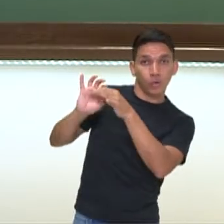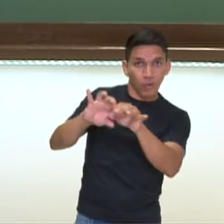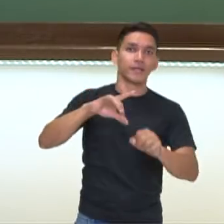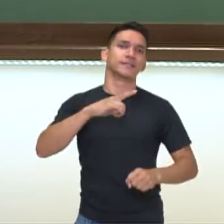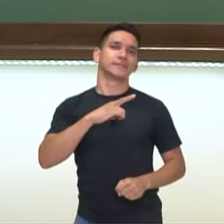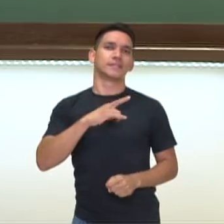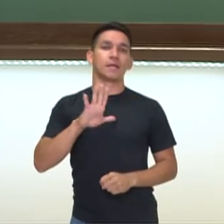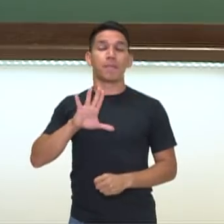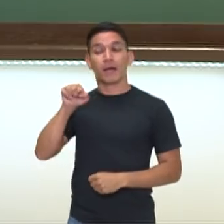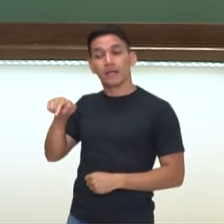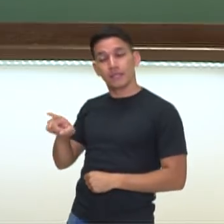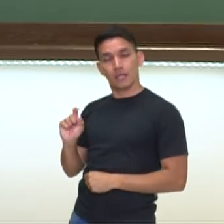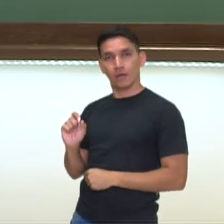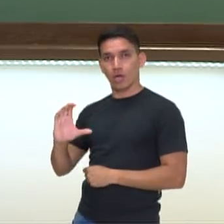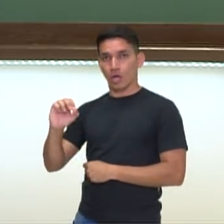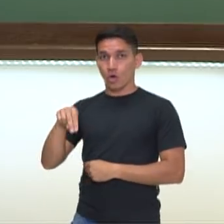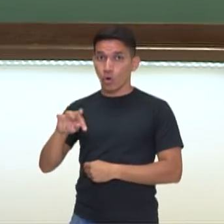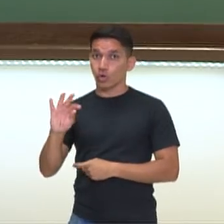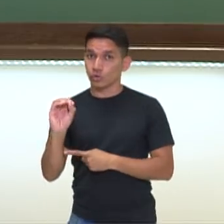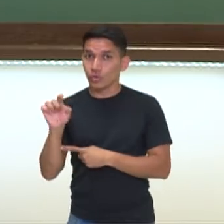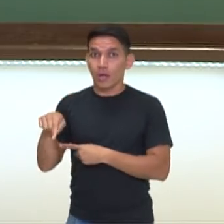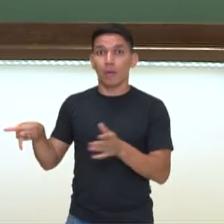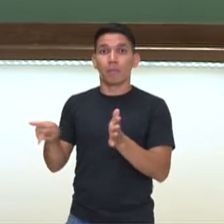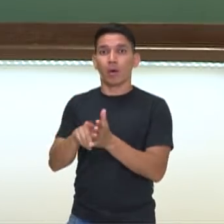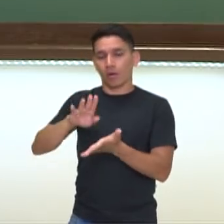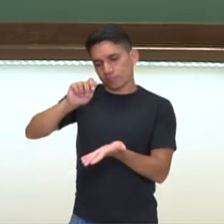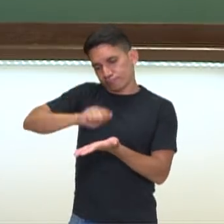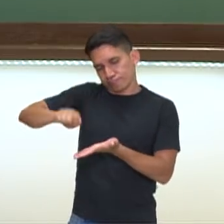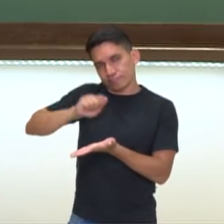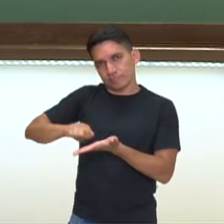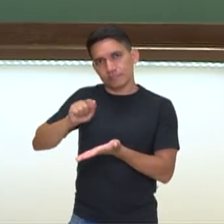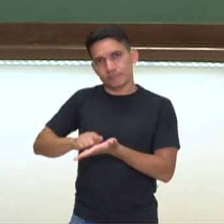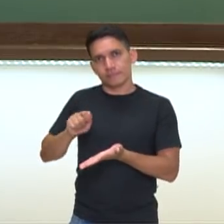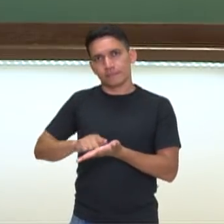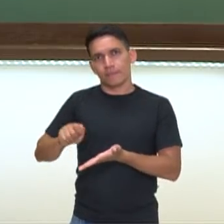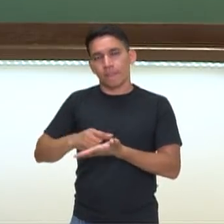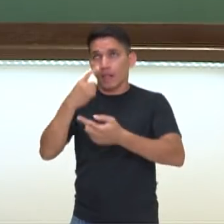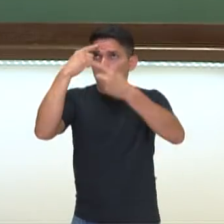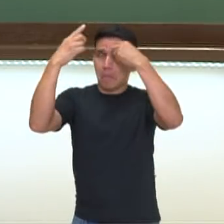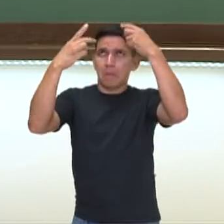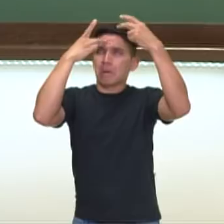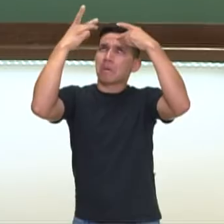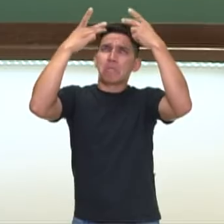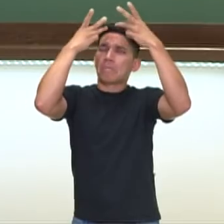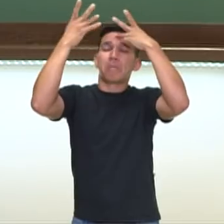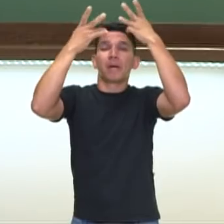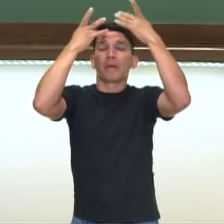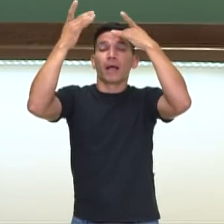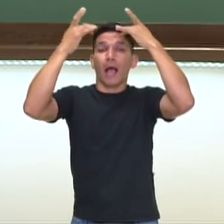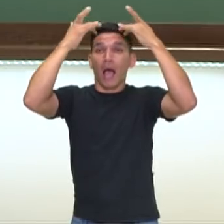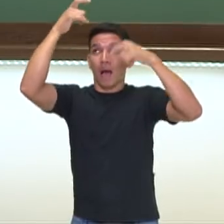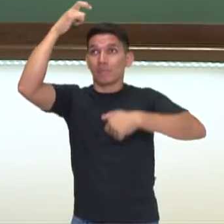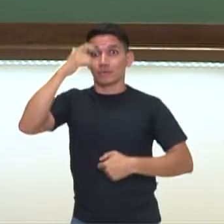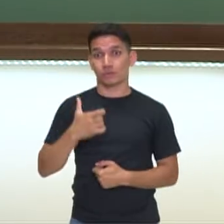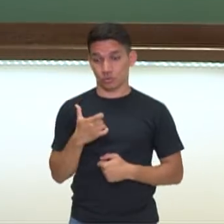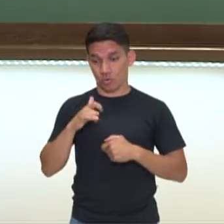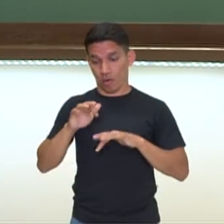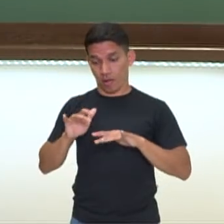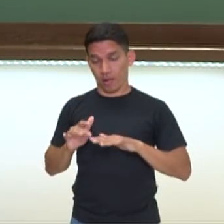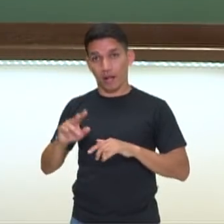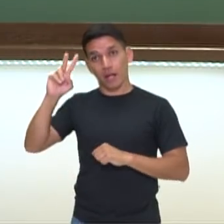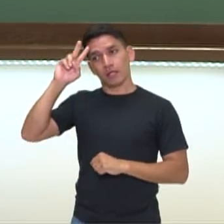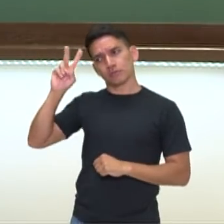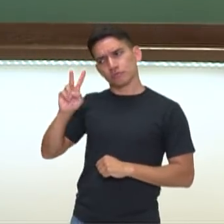o conto ele é escrito por um escritor ou então pelo contador de história, vai